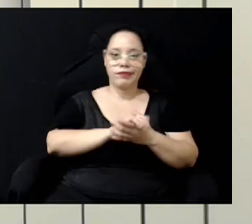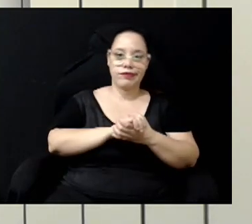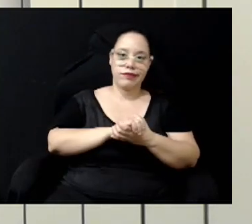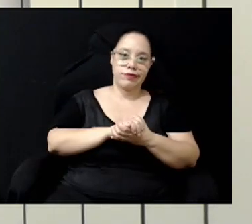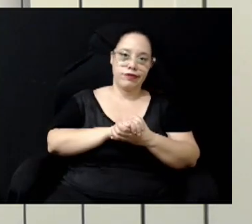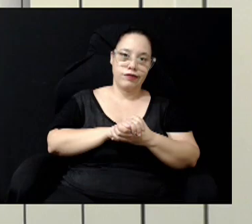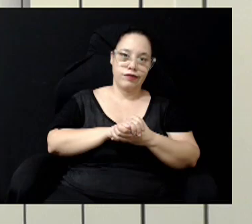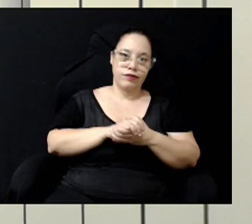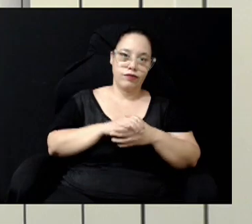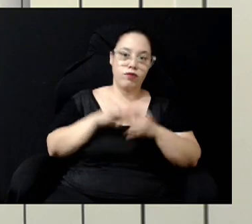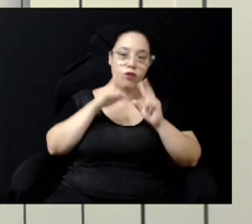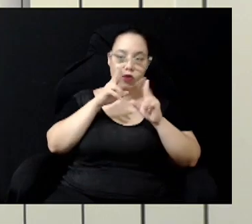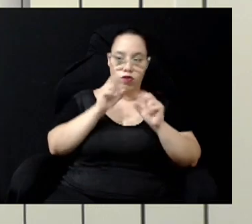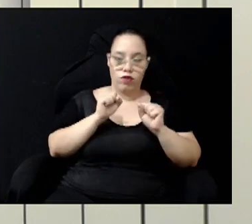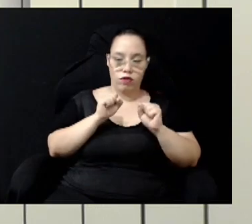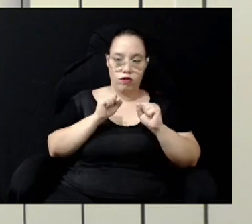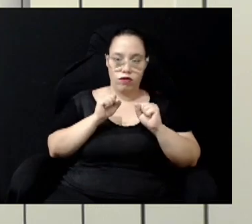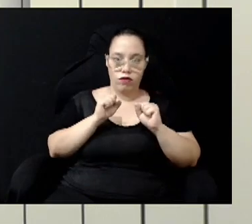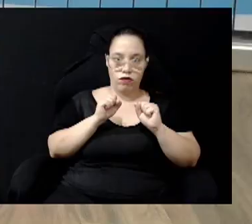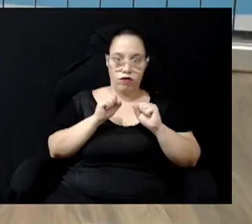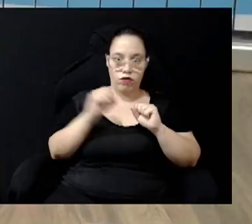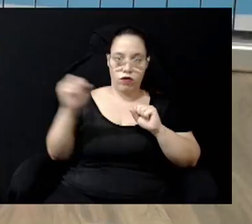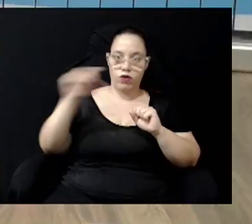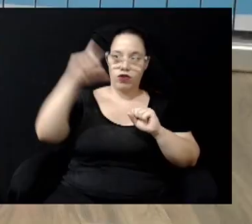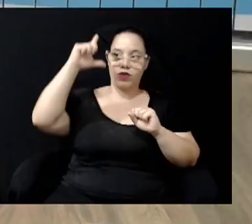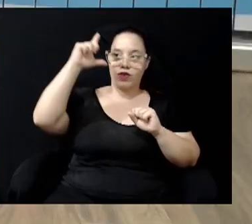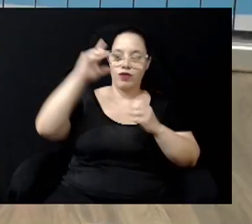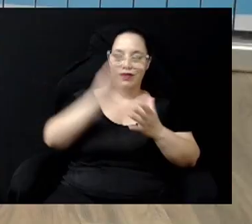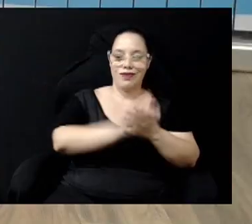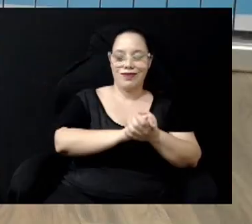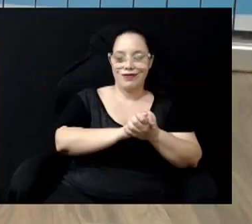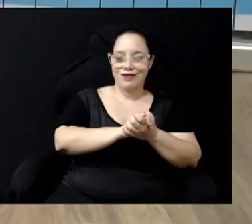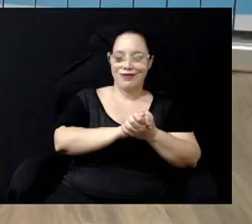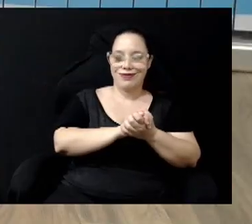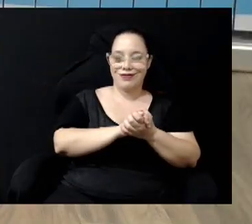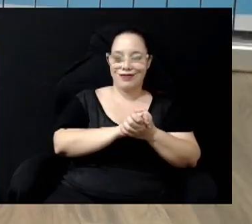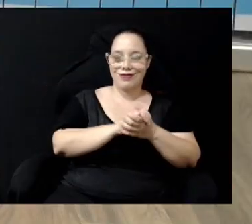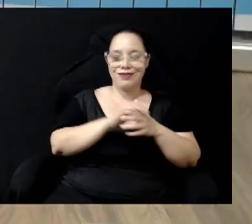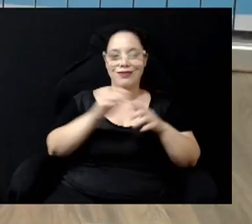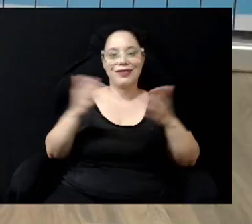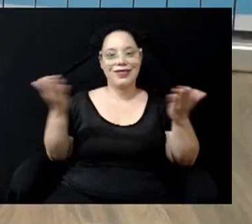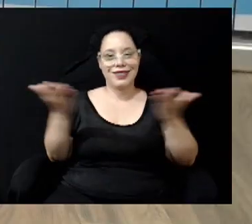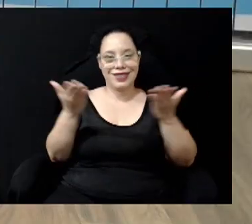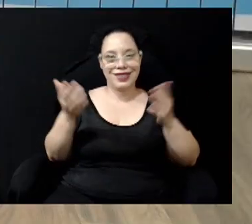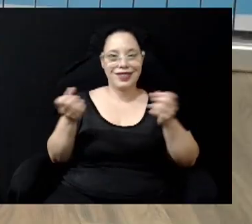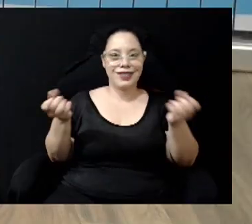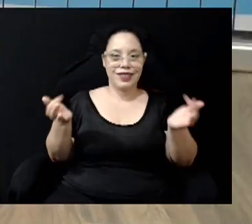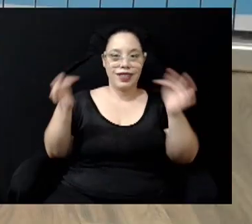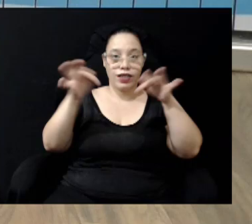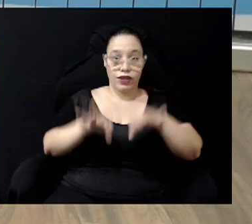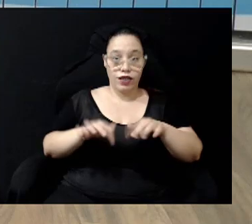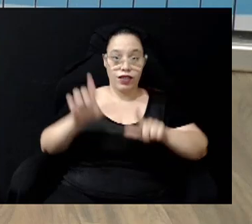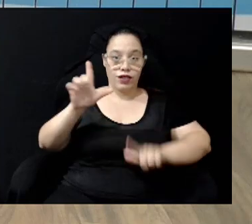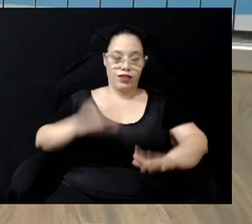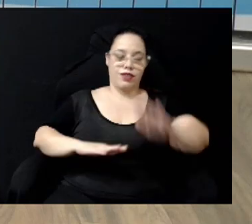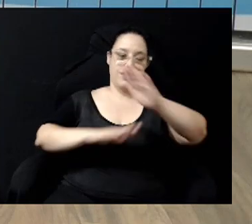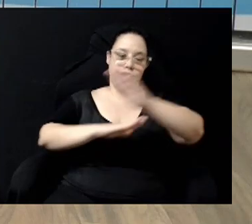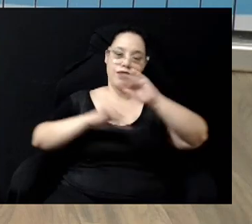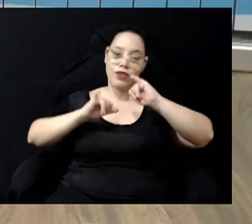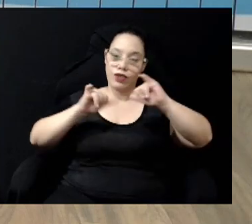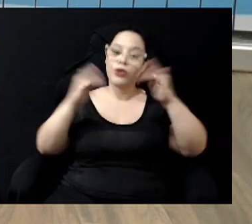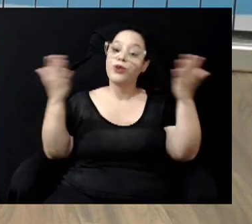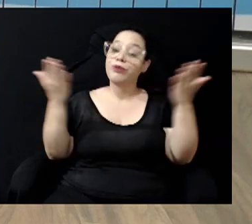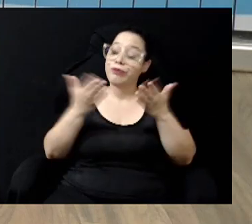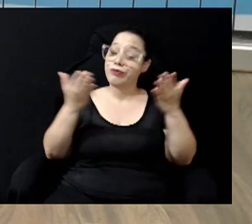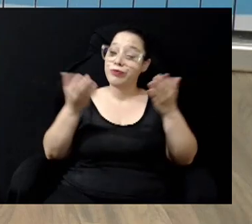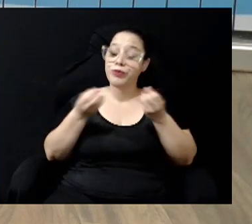firme com predomínio do sol. E assim a gente termina aqui o Câmara Notícia de hoje. Um bom